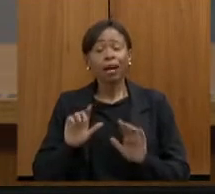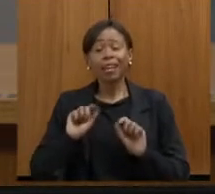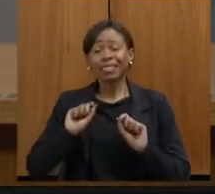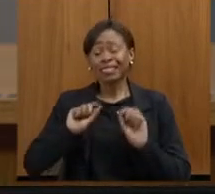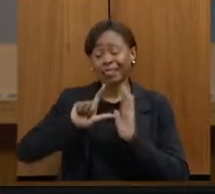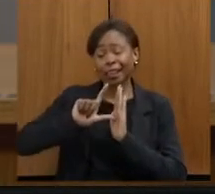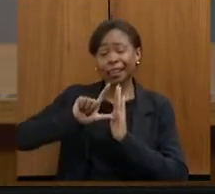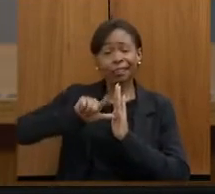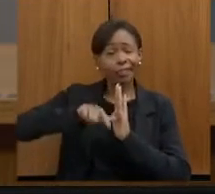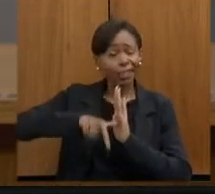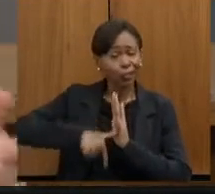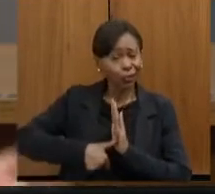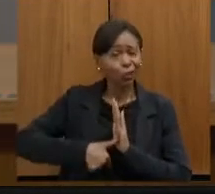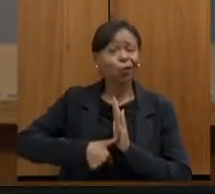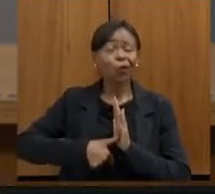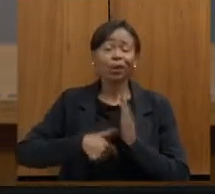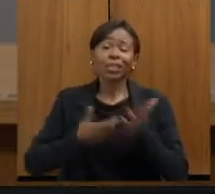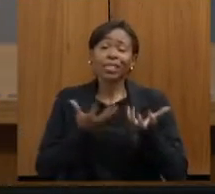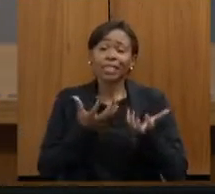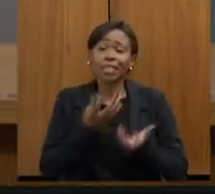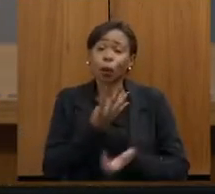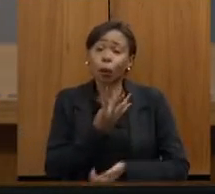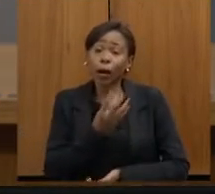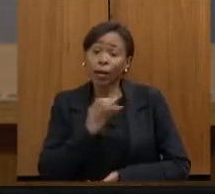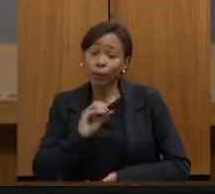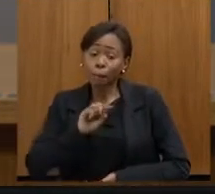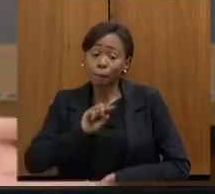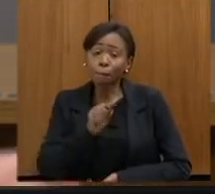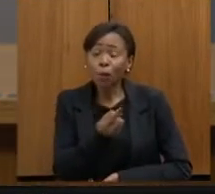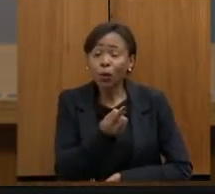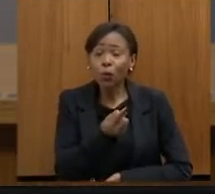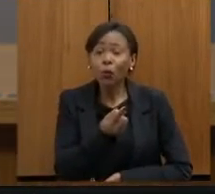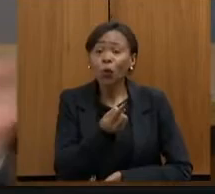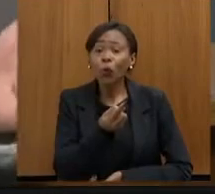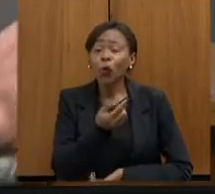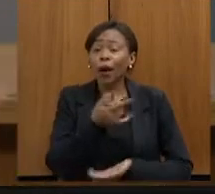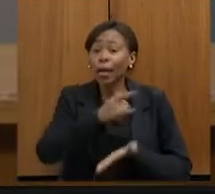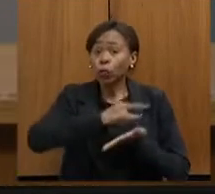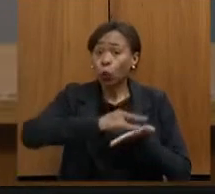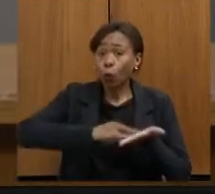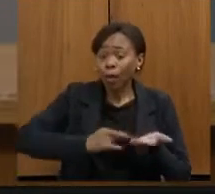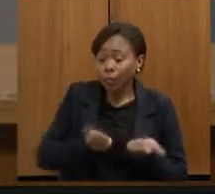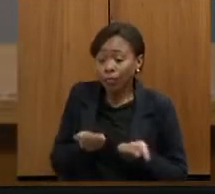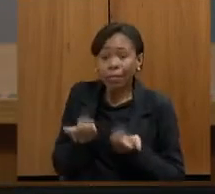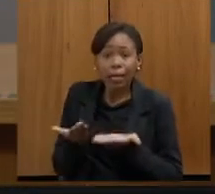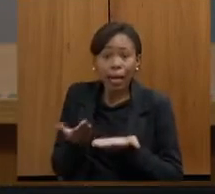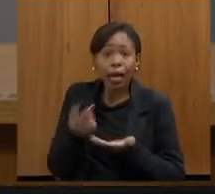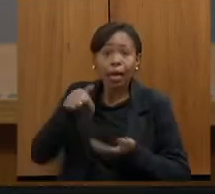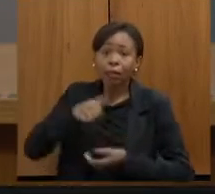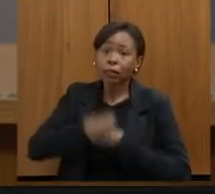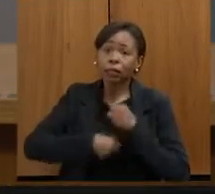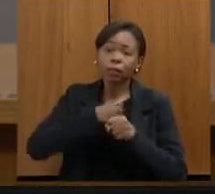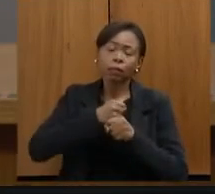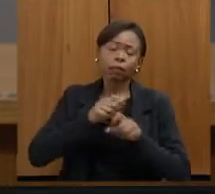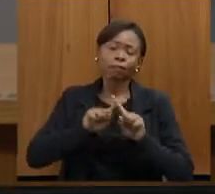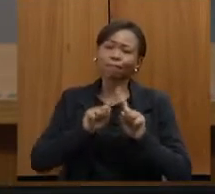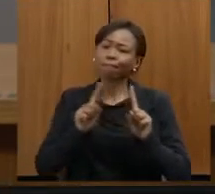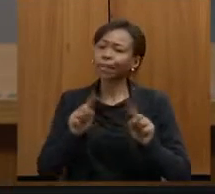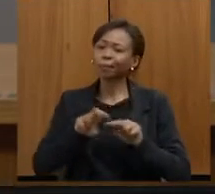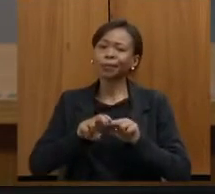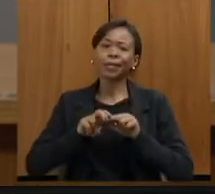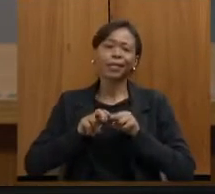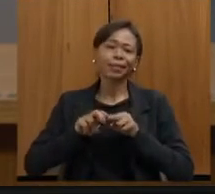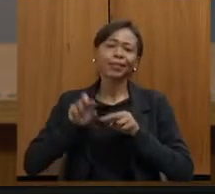de entrega. gente queria estar entregando esses 40 mil títulos nesse ano ainda, no ano passado, mas, por essas questões operacionais,